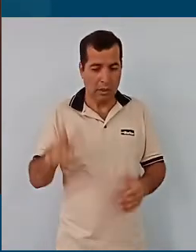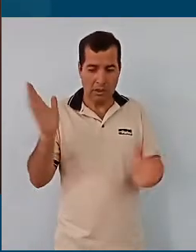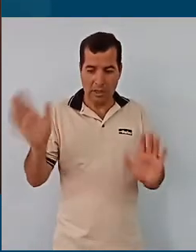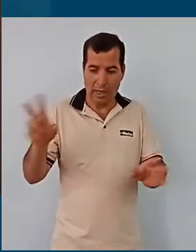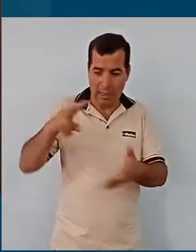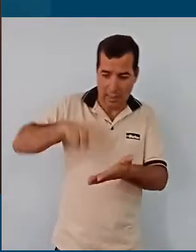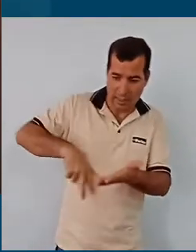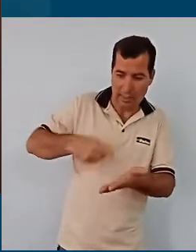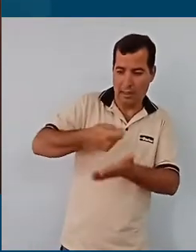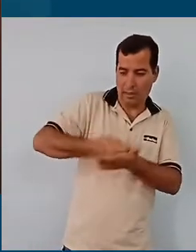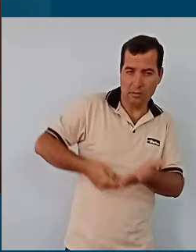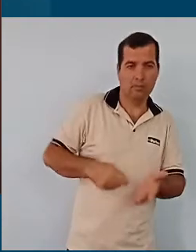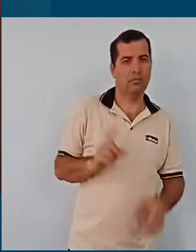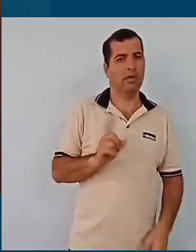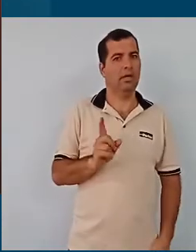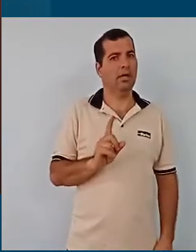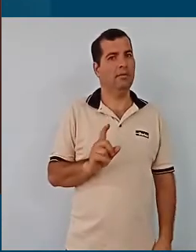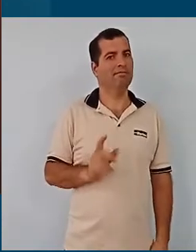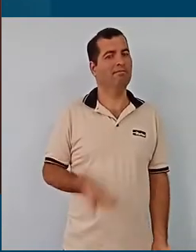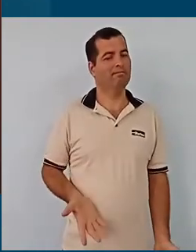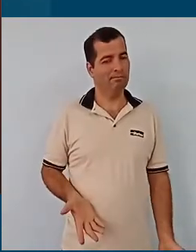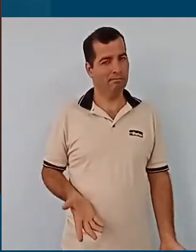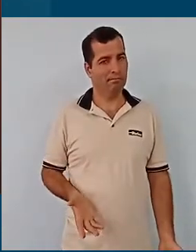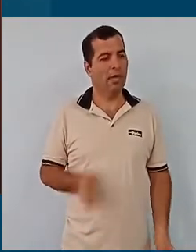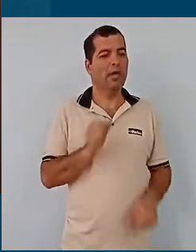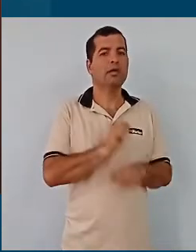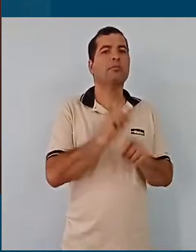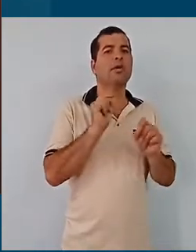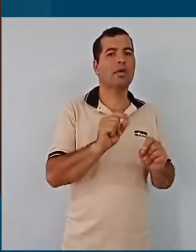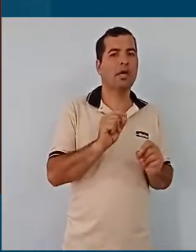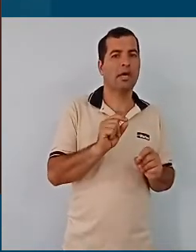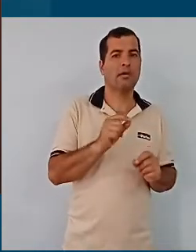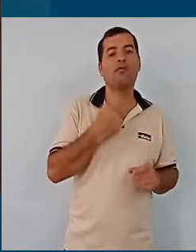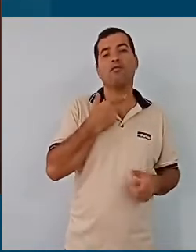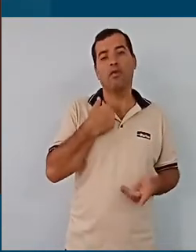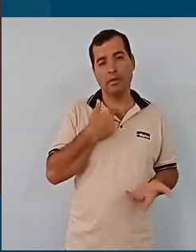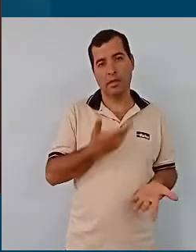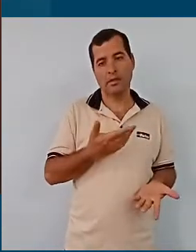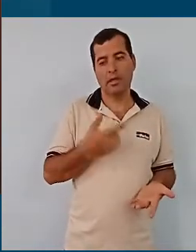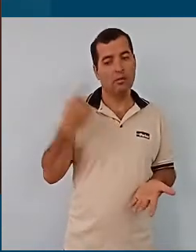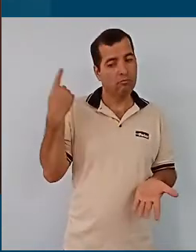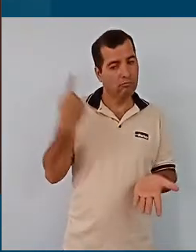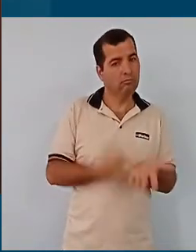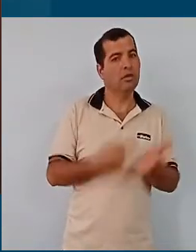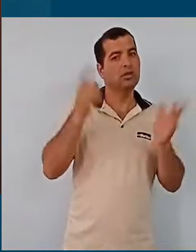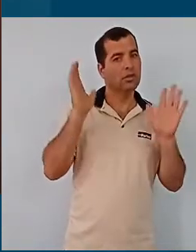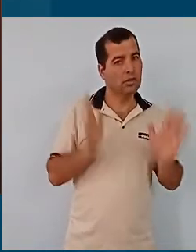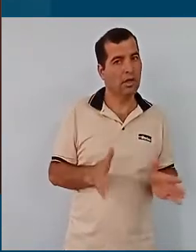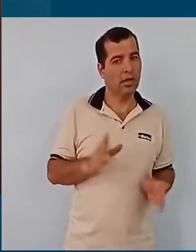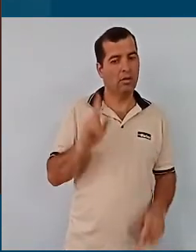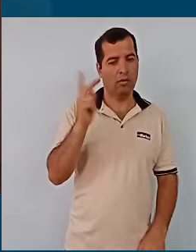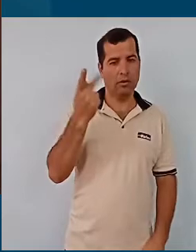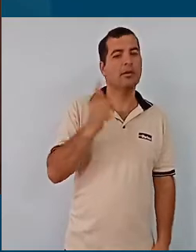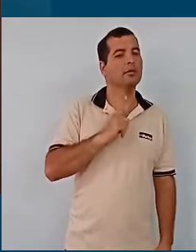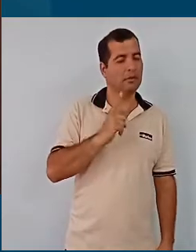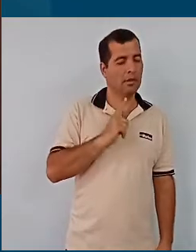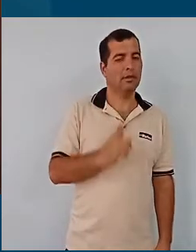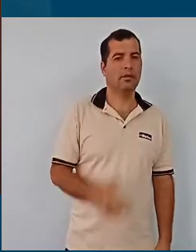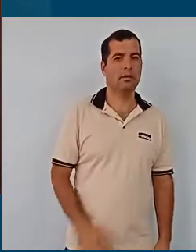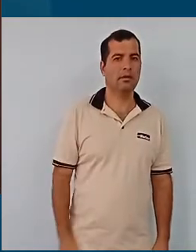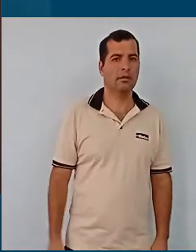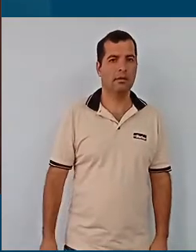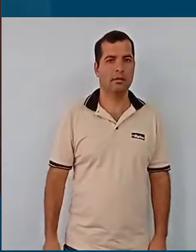iniciadas na alfabetização. Devem esperar, sim, e esse deve ser um trato que aí em Hortolândia vocês façam, que